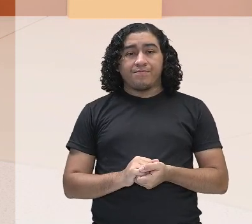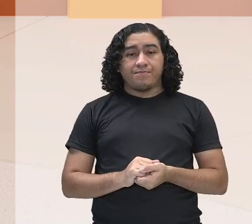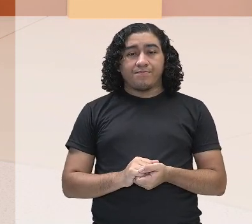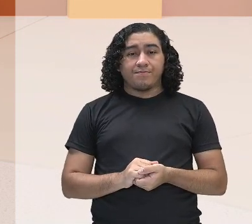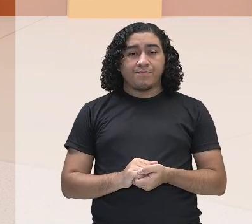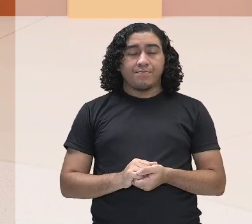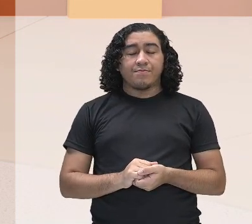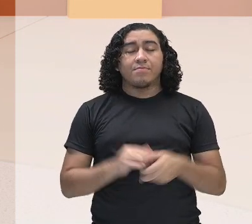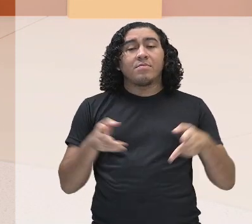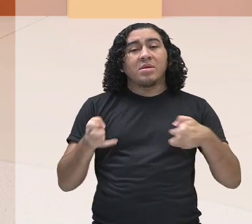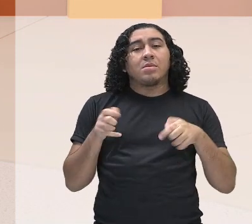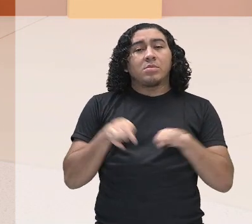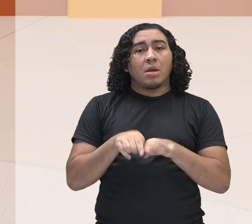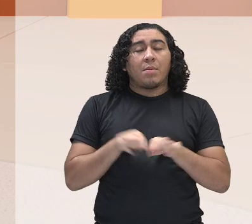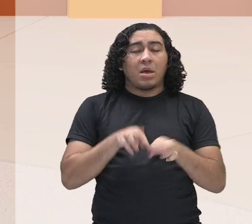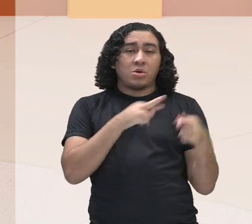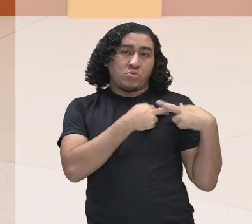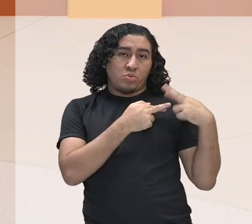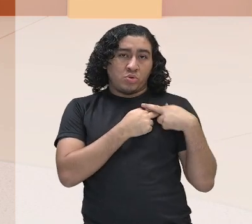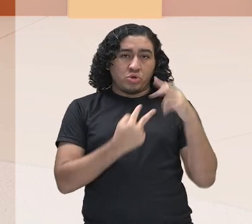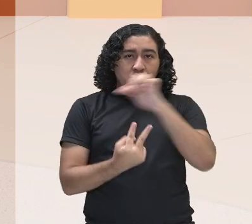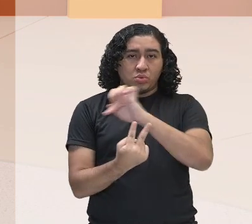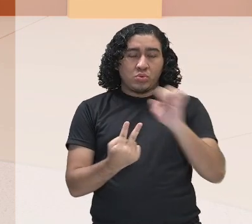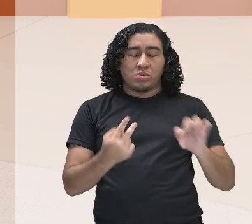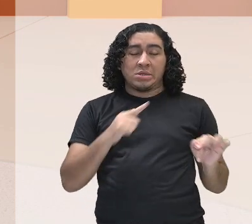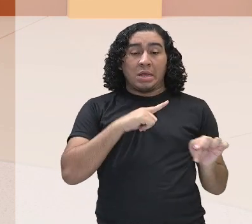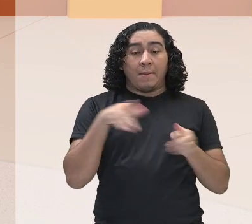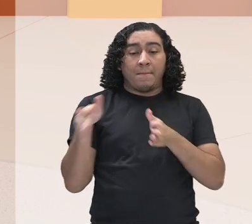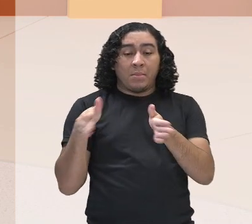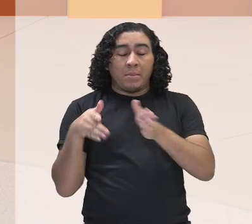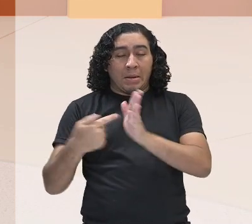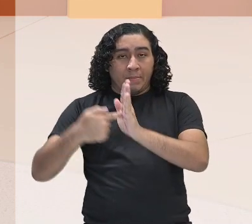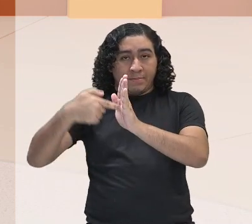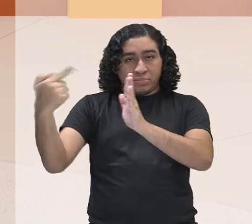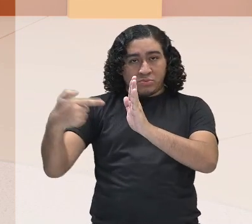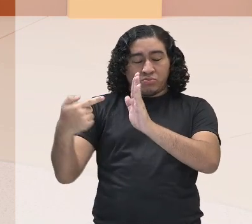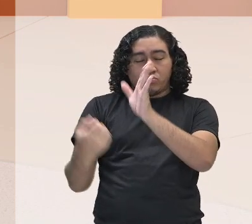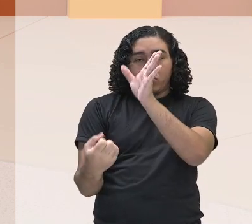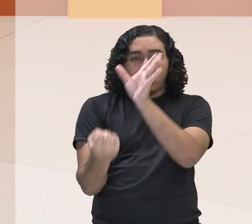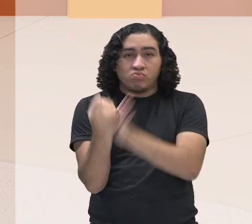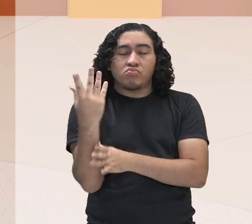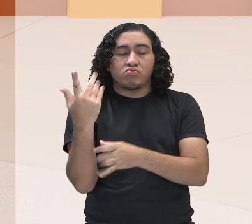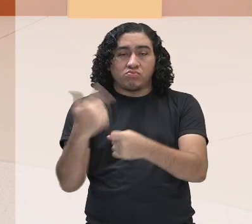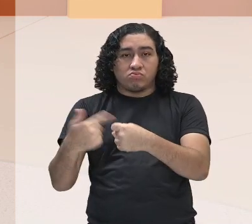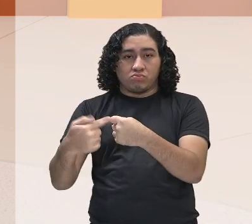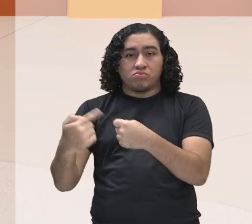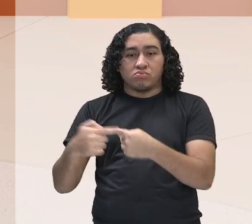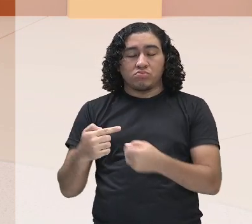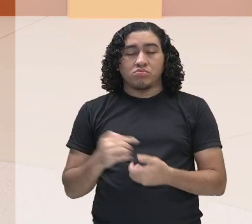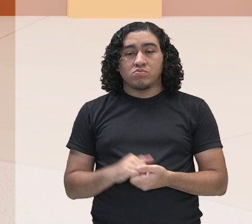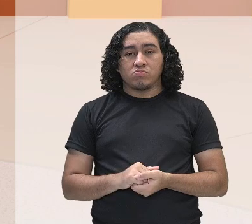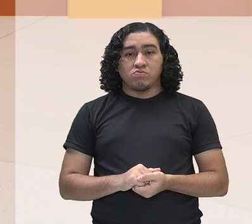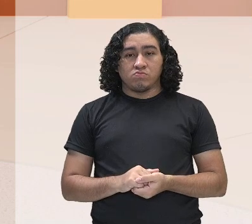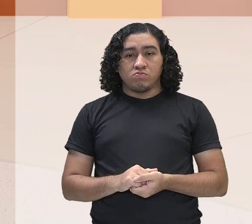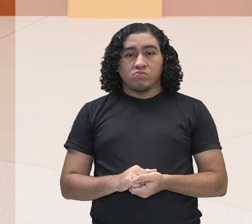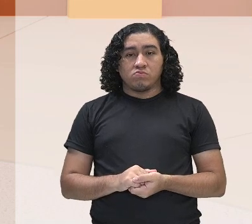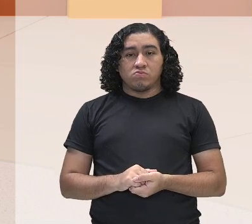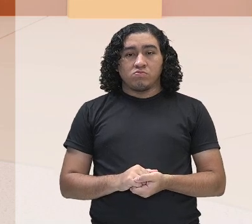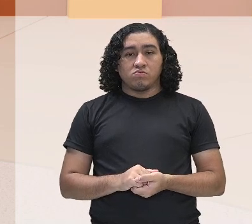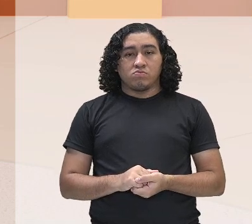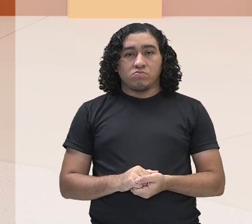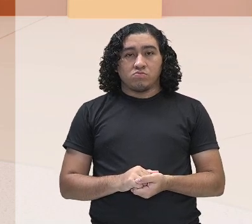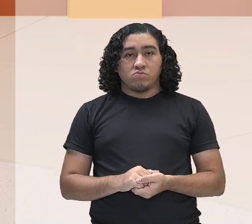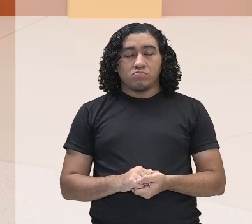dupla função que a gente tem desse primeiro período aí do surgimento dessas cidades, nesse primeiro período que a gente vai